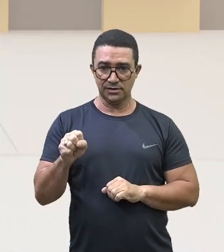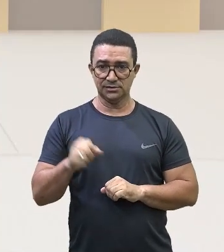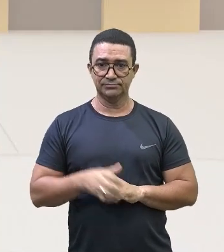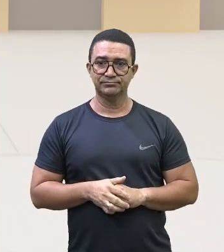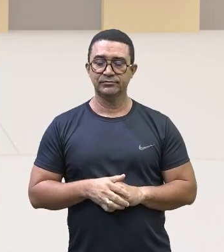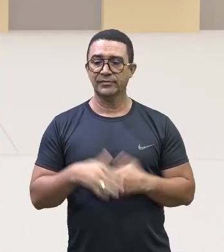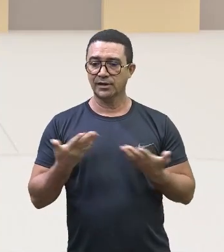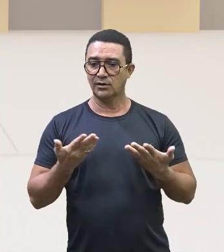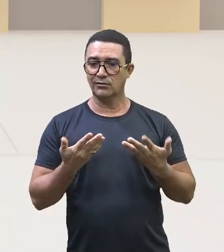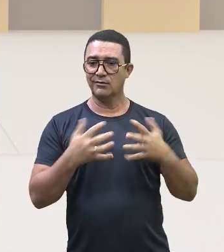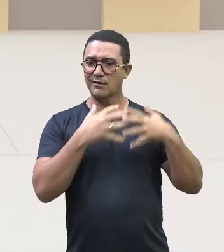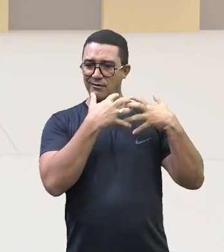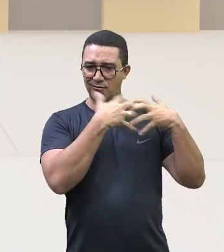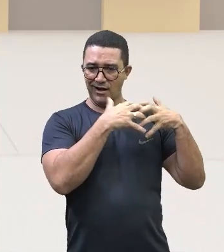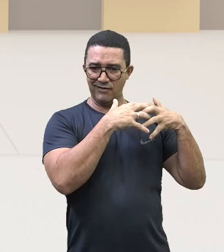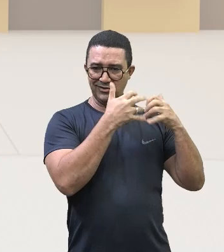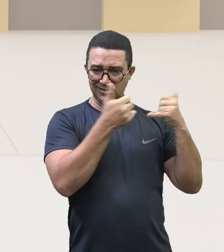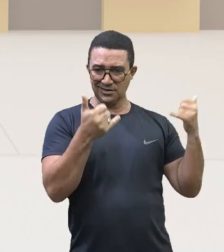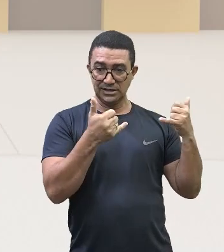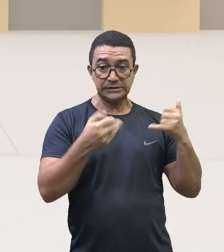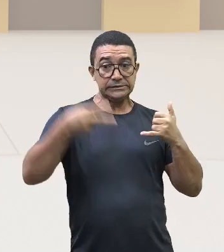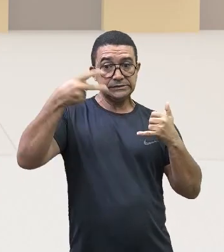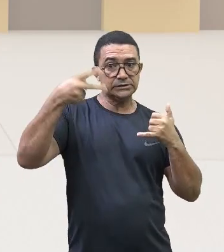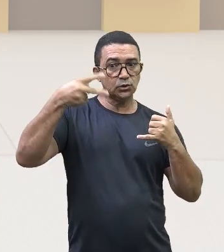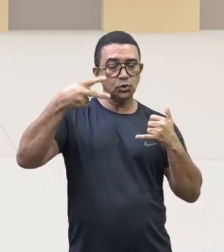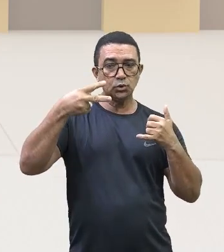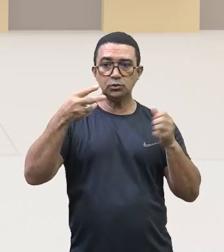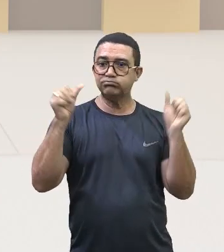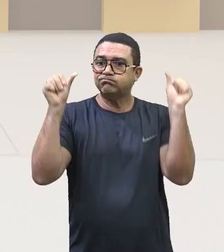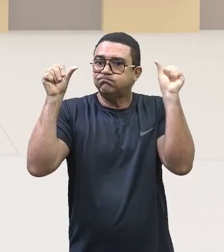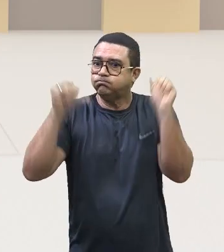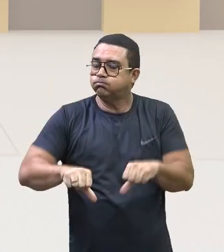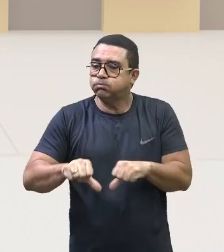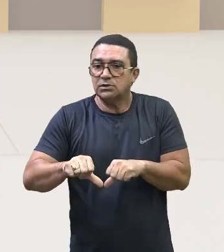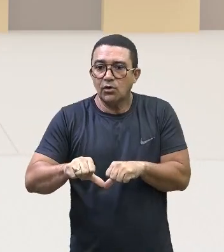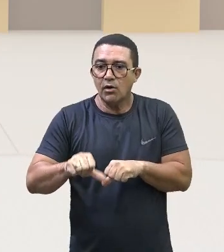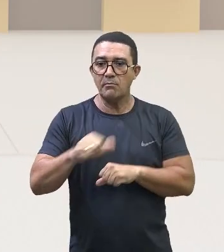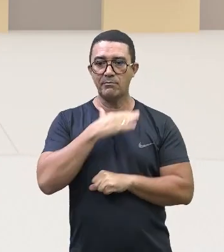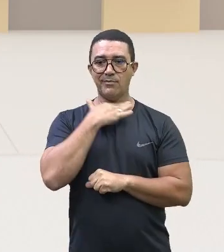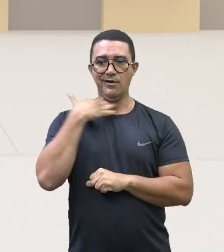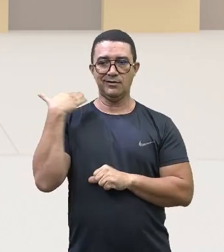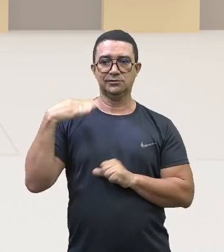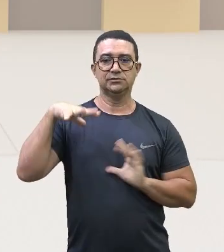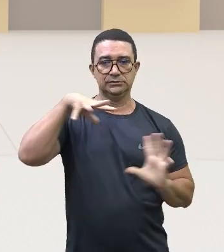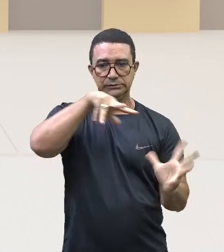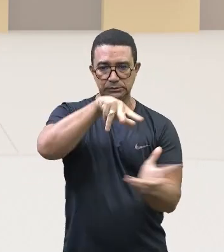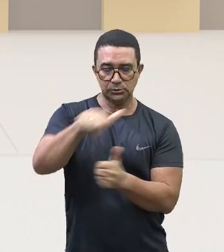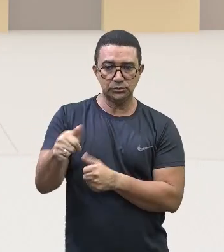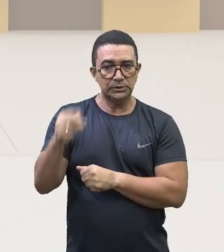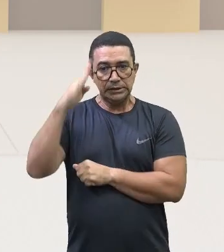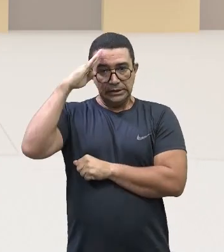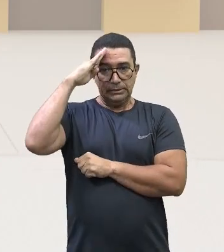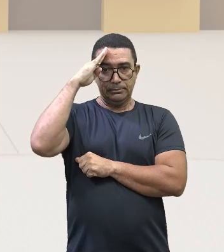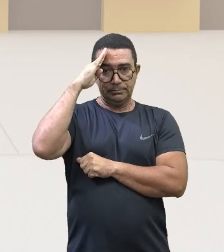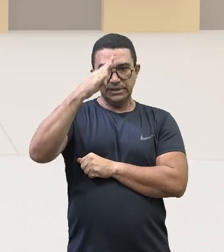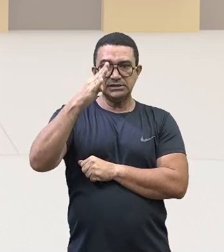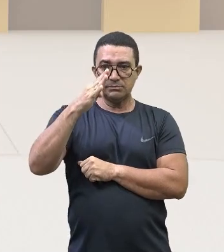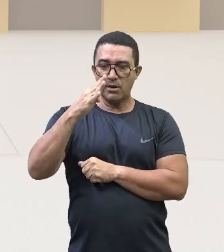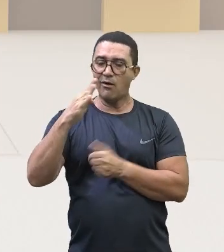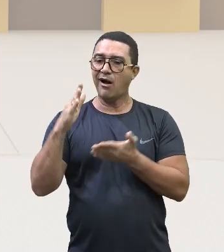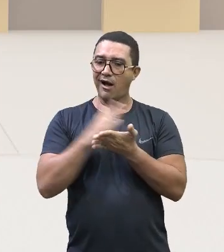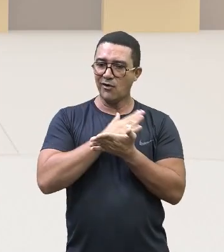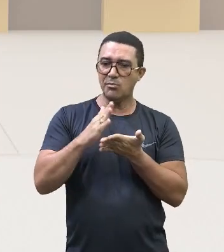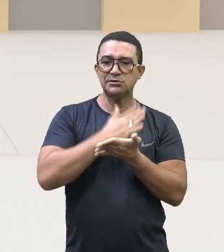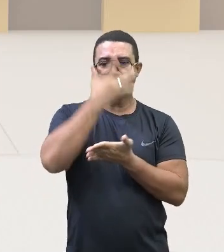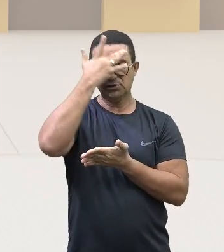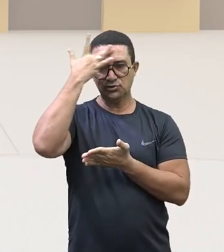Saúde, o AVC é a segunda causa de morte no mundo, professor. E ela é a principal causa de incapacidades,